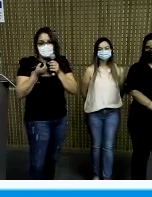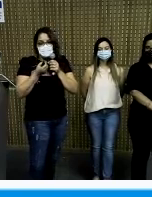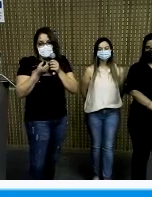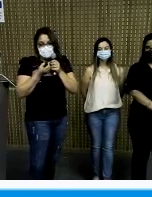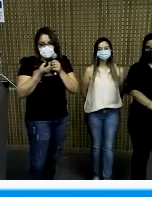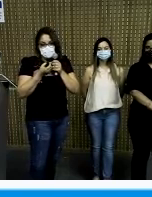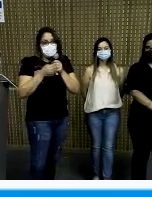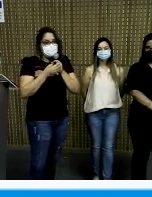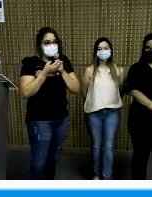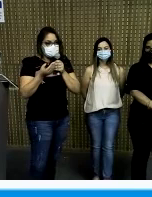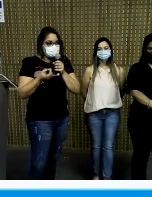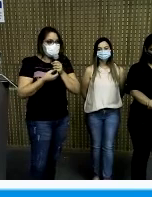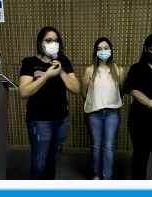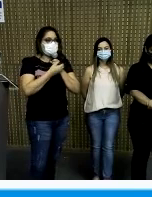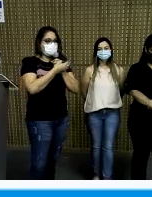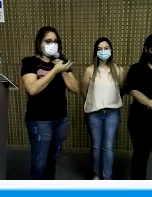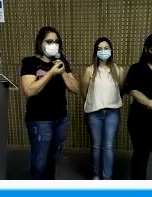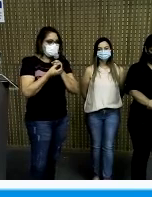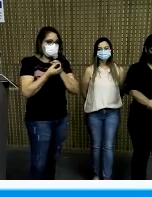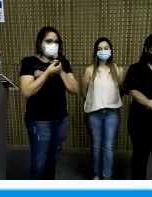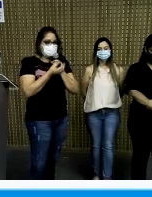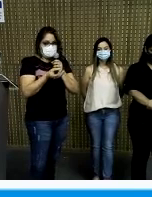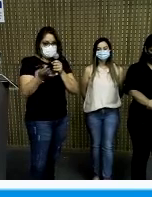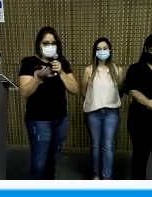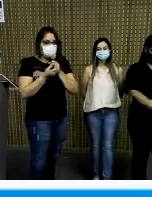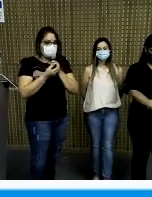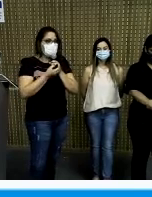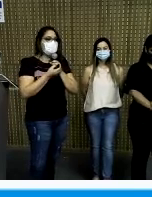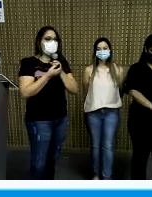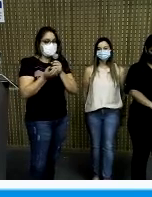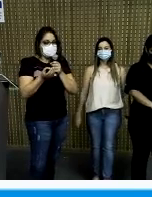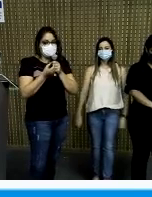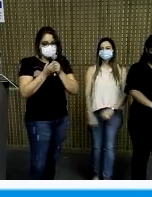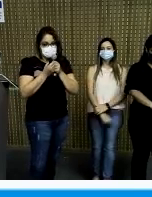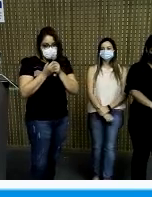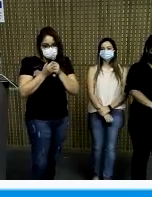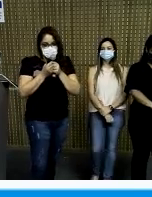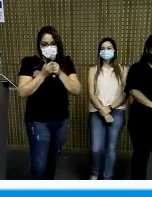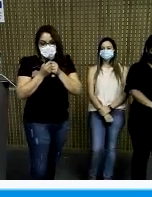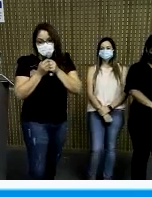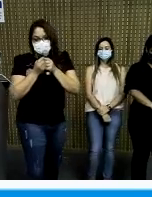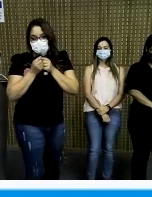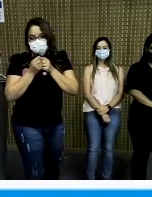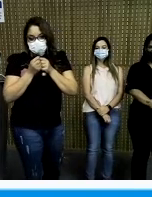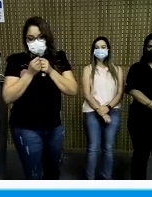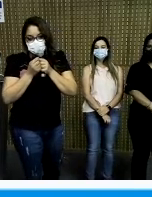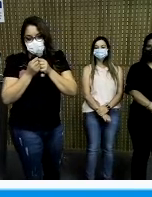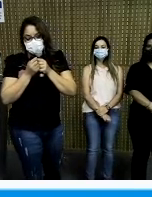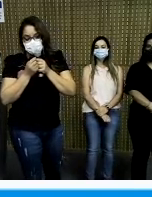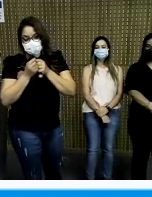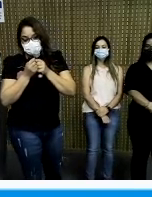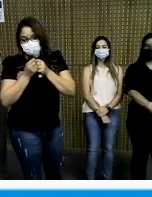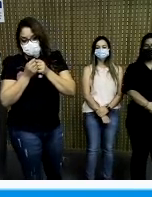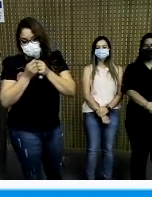né? Com a participação de todos, a hora que a gente conseguir reunir, né? Pós-seminário. Mas aqui, a princípio,